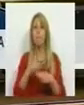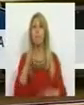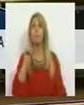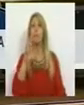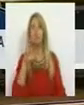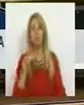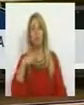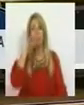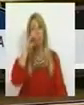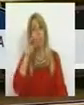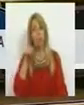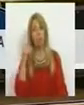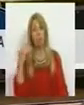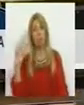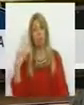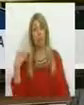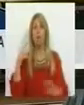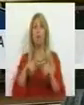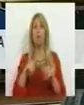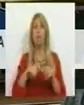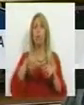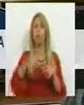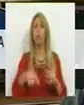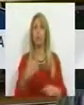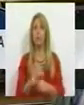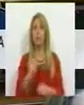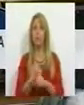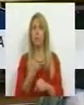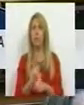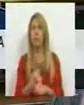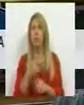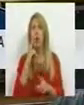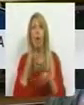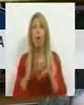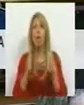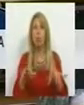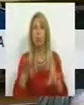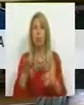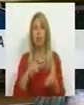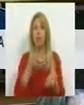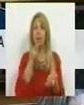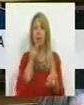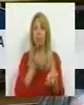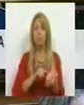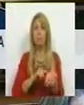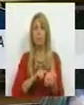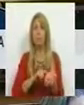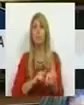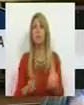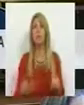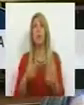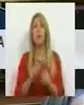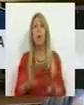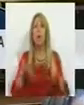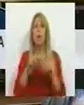foram estendidos serviços na área da nefrologia e da oncologia e também diabetes, e que novas áreas é que estão dispostos